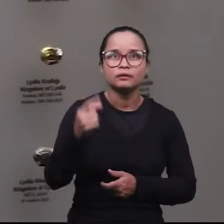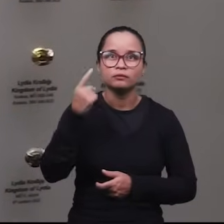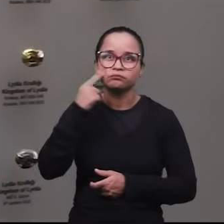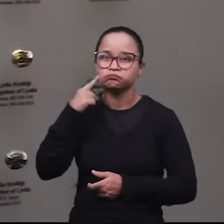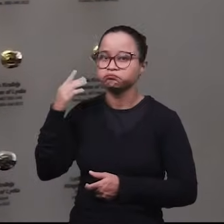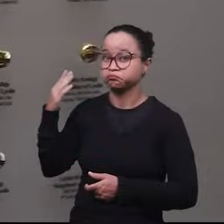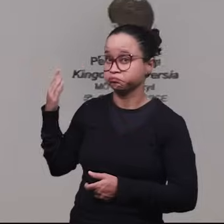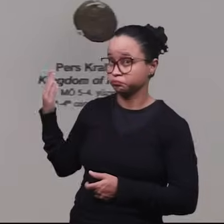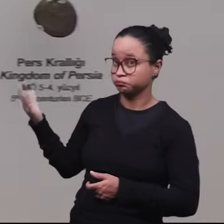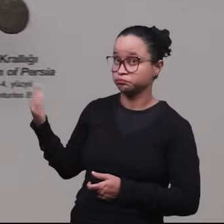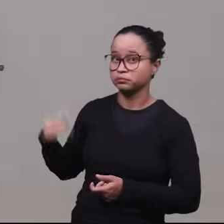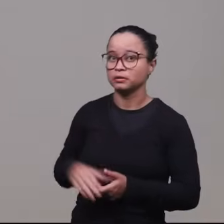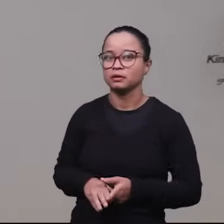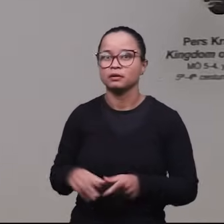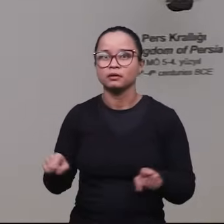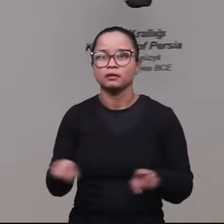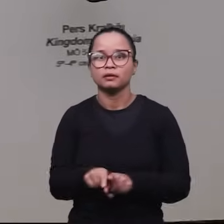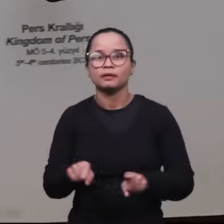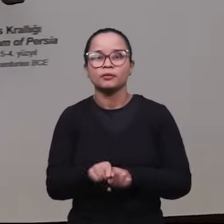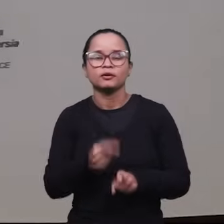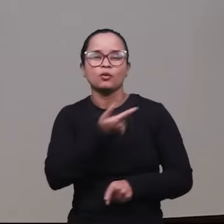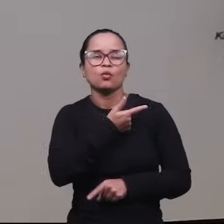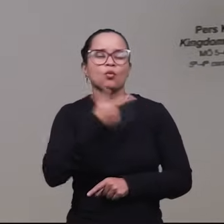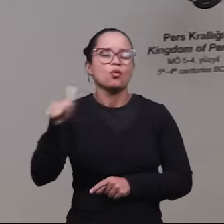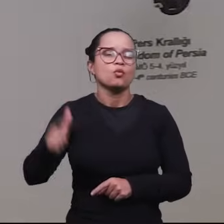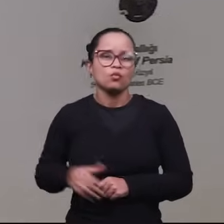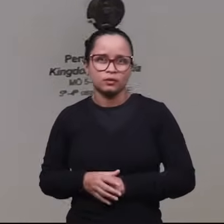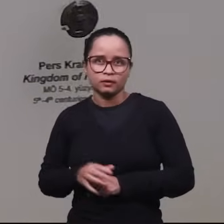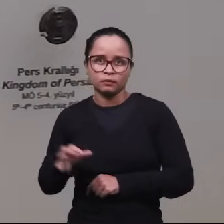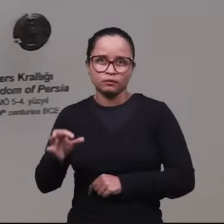Depois eles têm o dárico